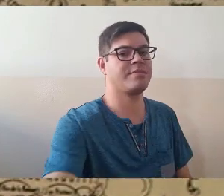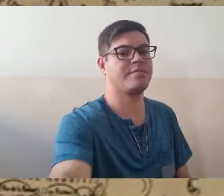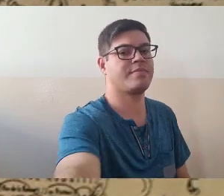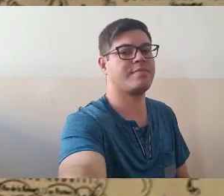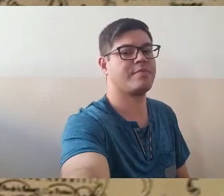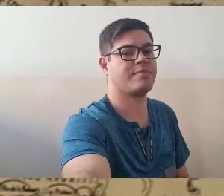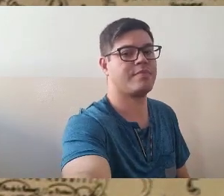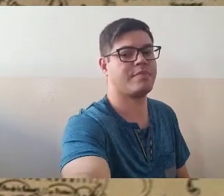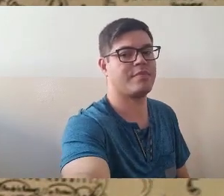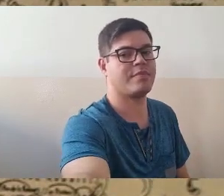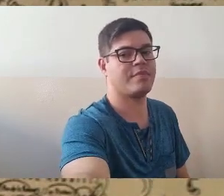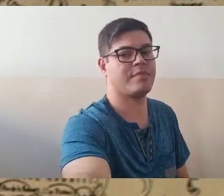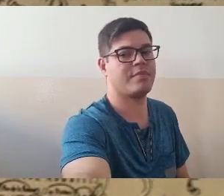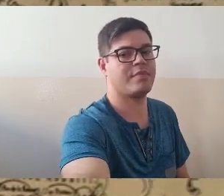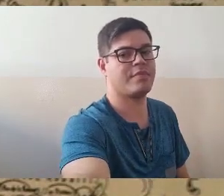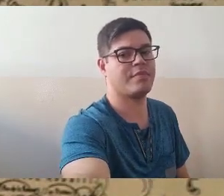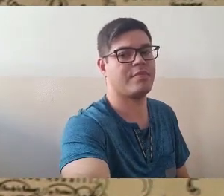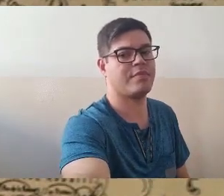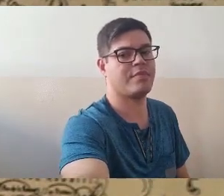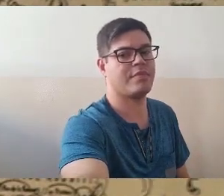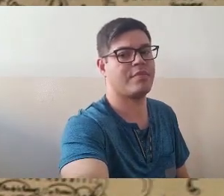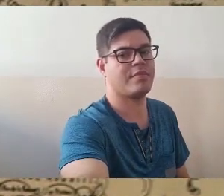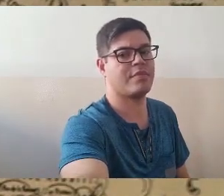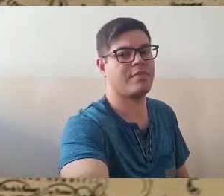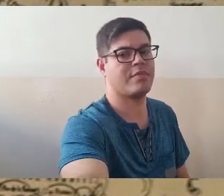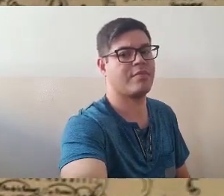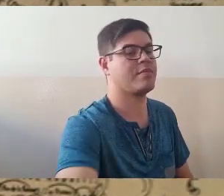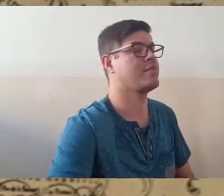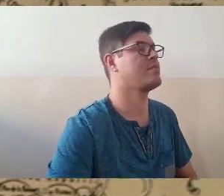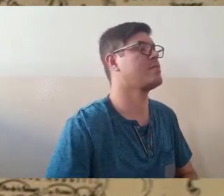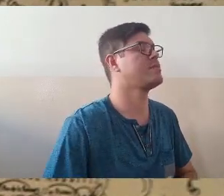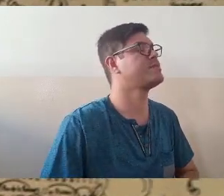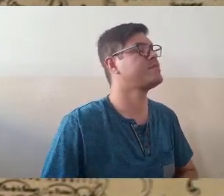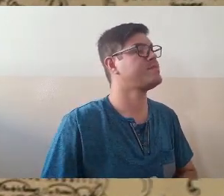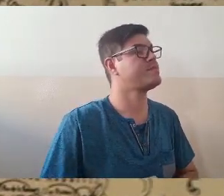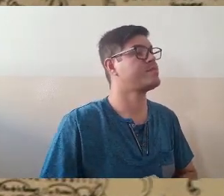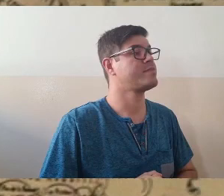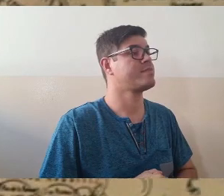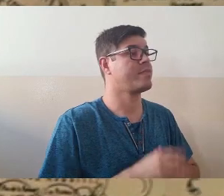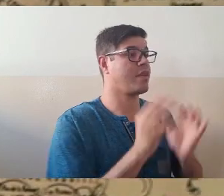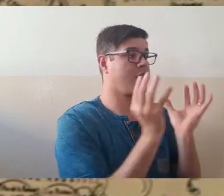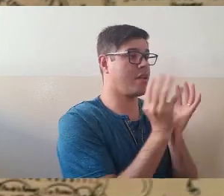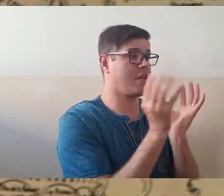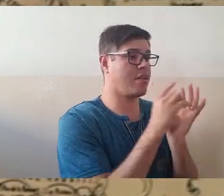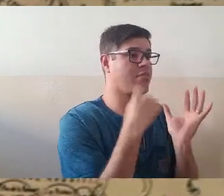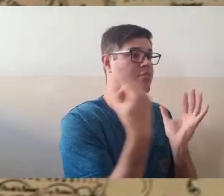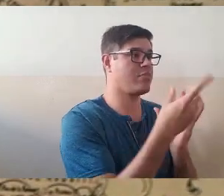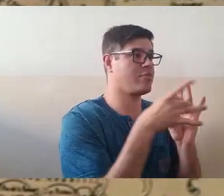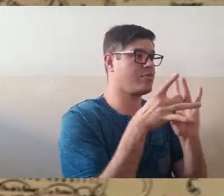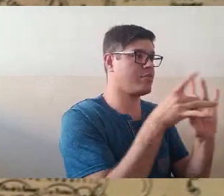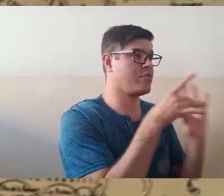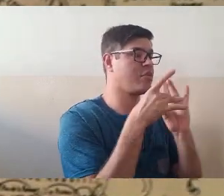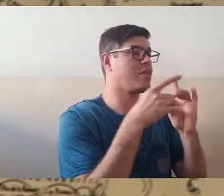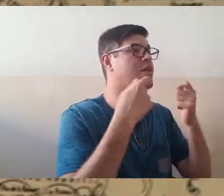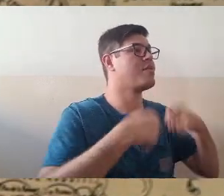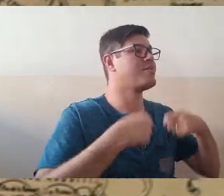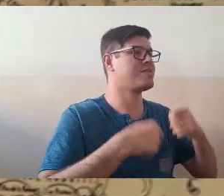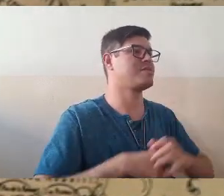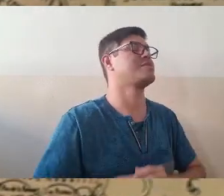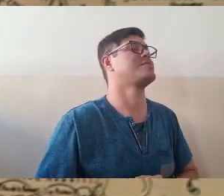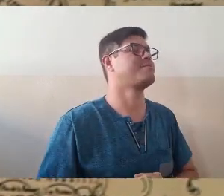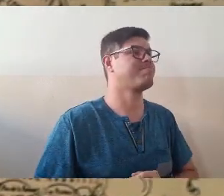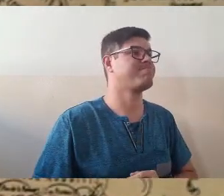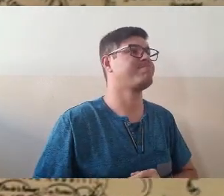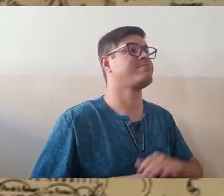não. É um trabalho de equipe. E quem não entender que é necessário trabalhar em equipe, está fora, né? Não